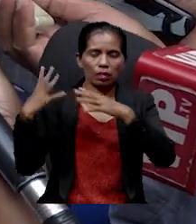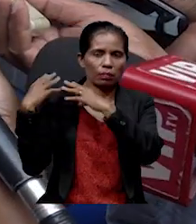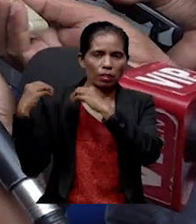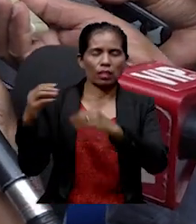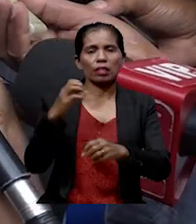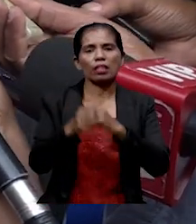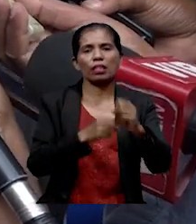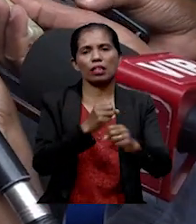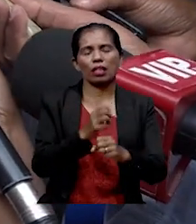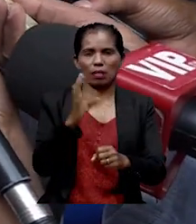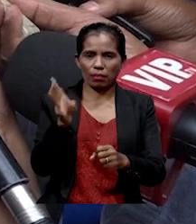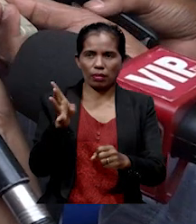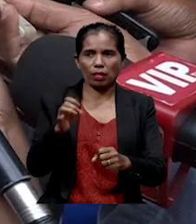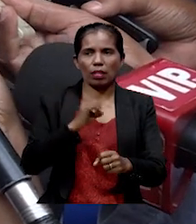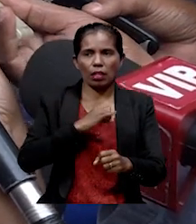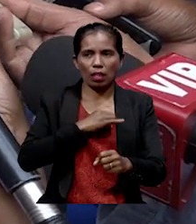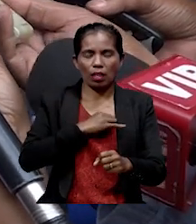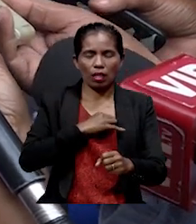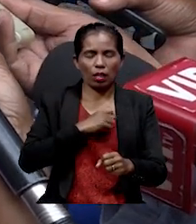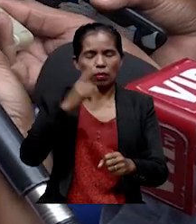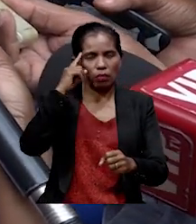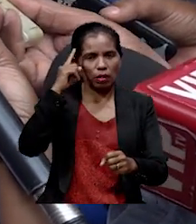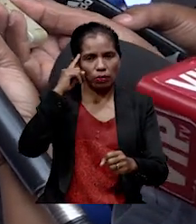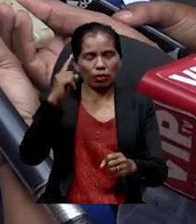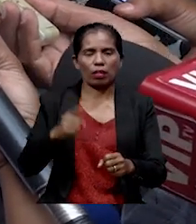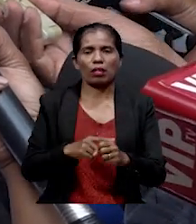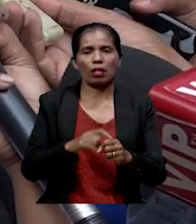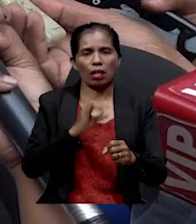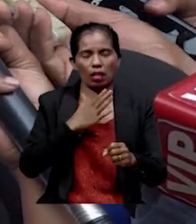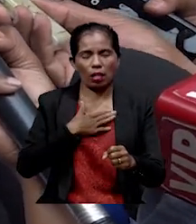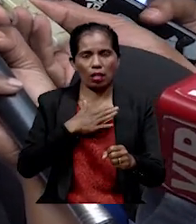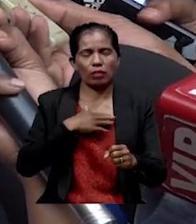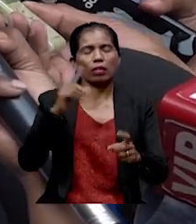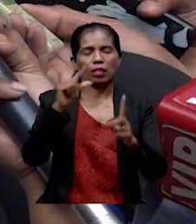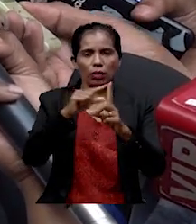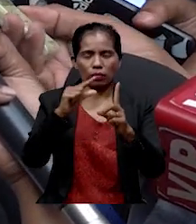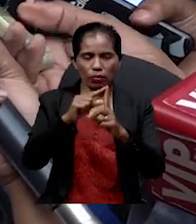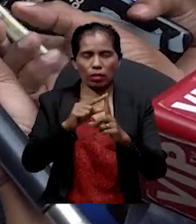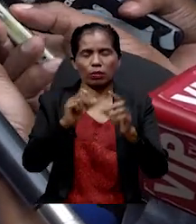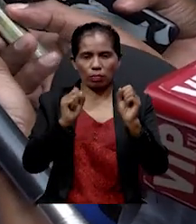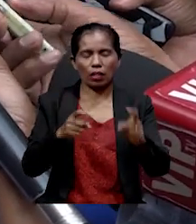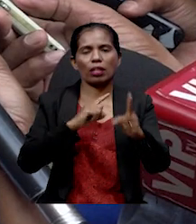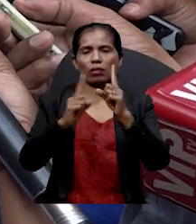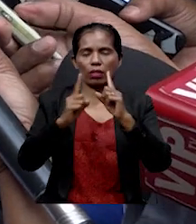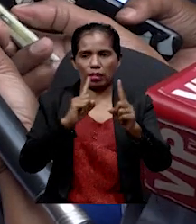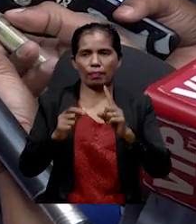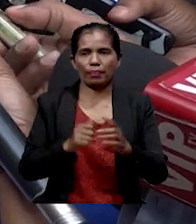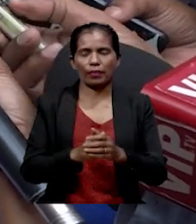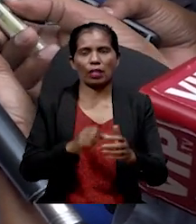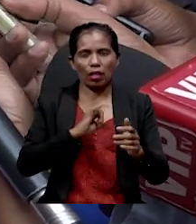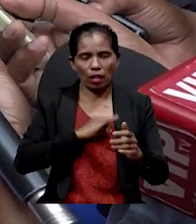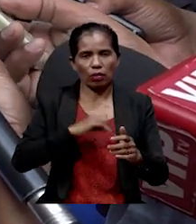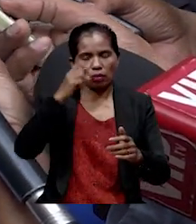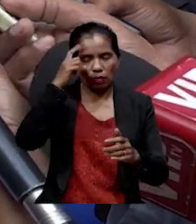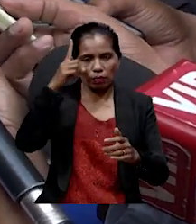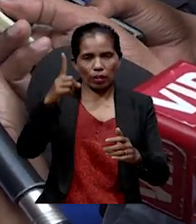tudo de alarão, ao de via suca de dia gliotan, ao dia lia fuan, né? Portanto, eu compreendo e